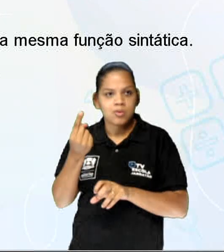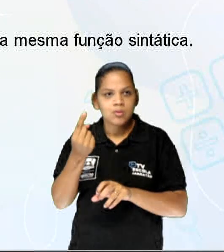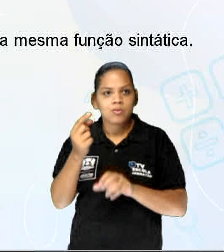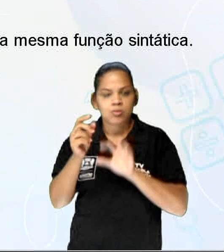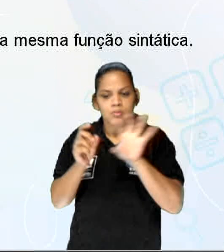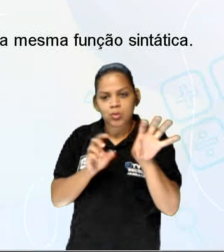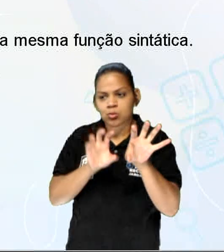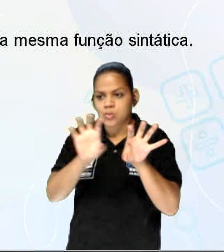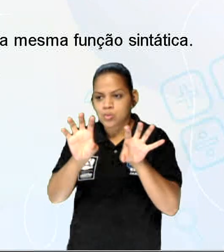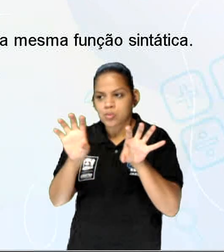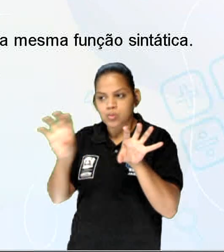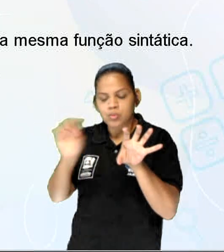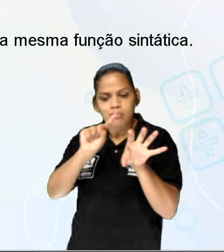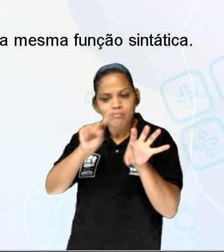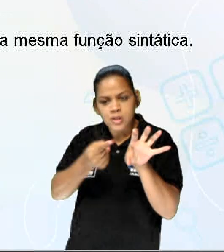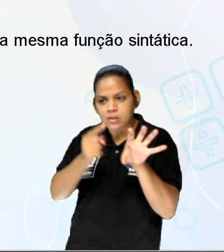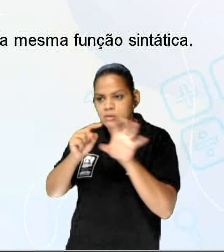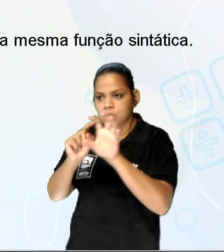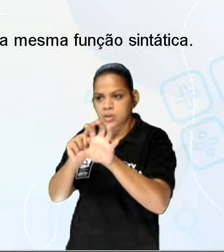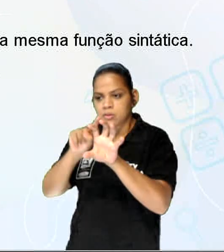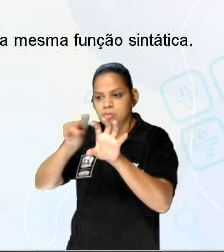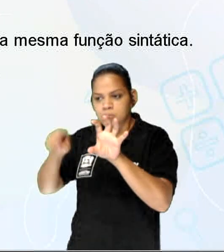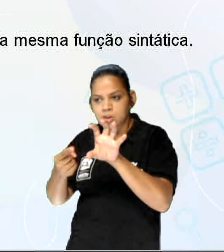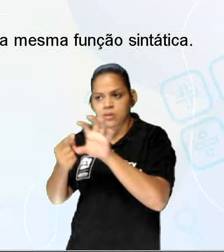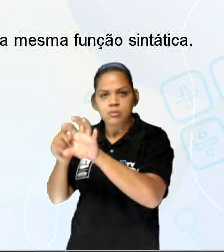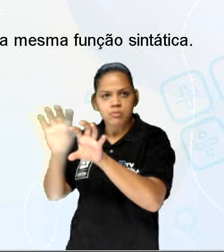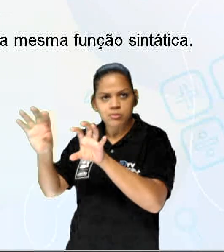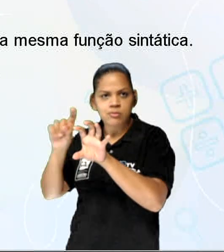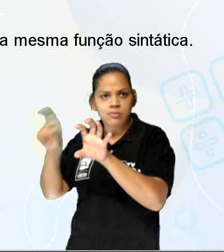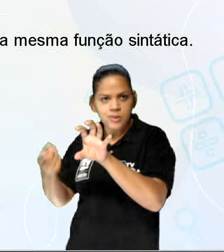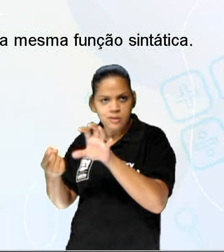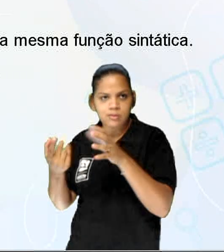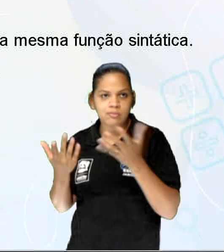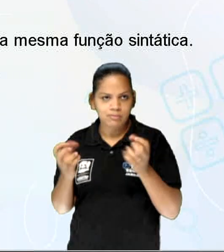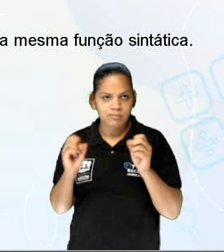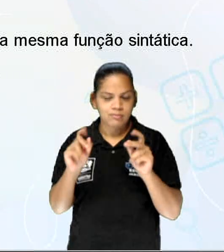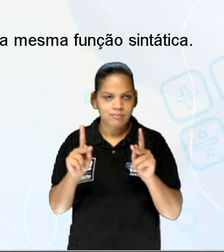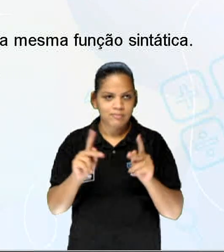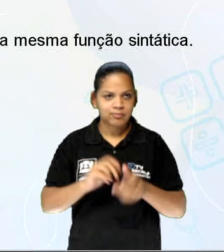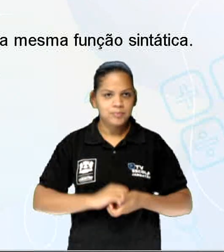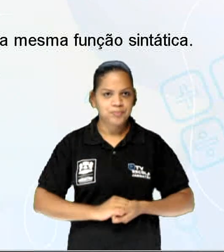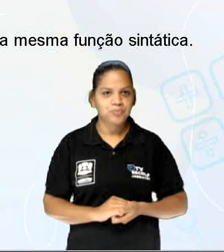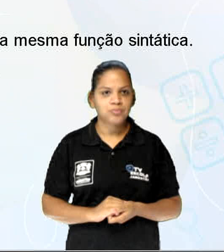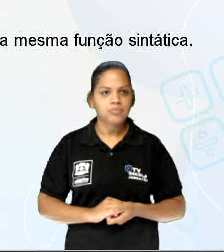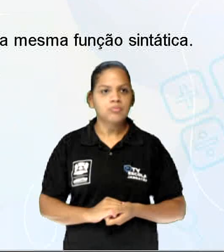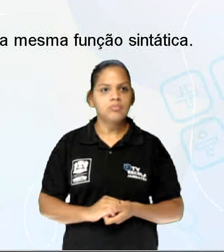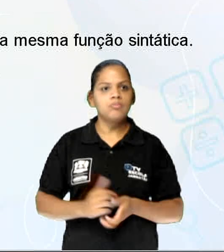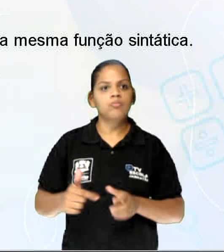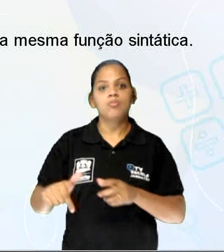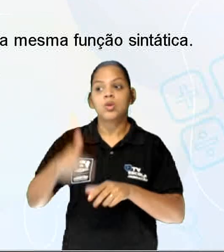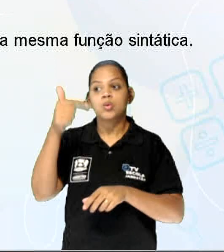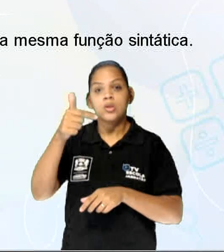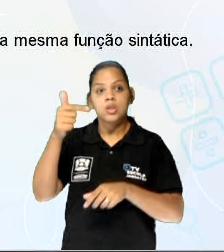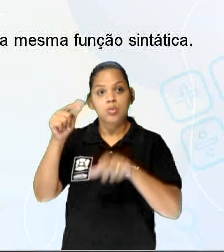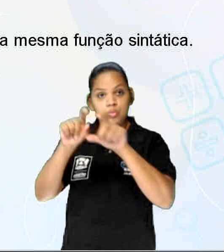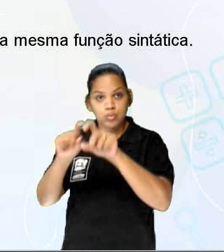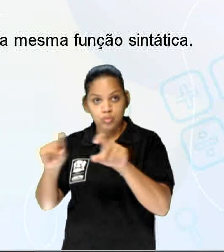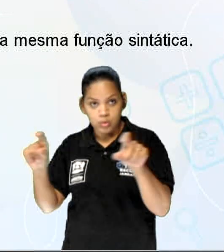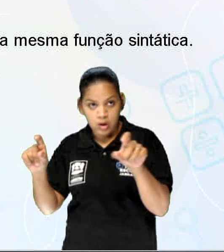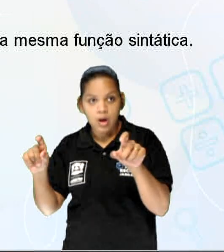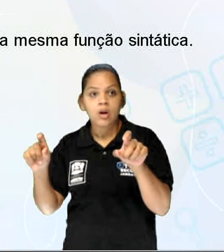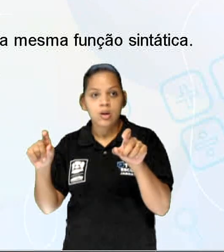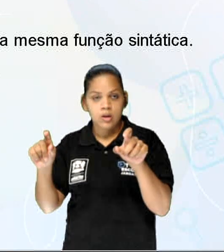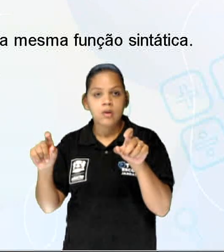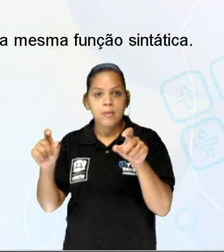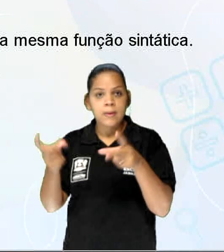São os objetos que compõem o complemento do verbo falar. Ok? Já no segundo caso, a gente vê o seguinte. Meu